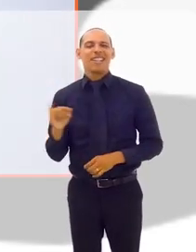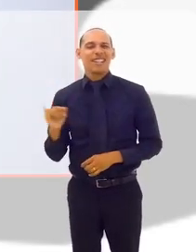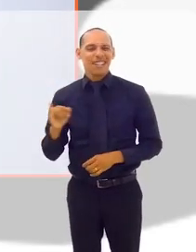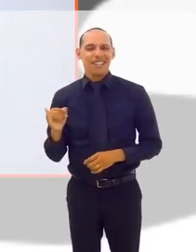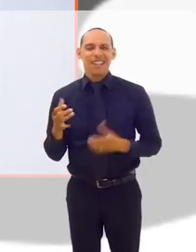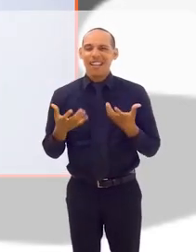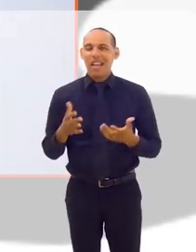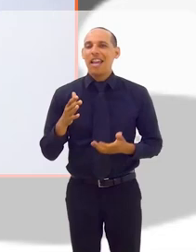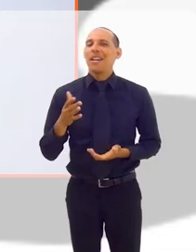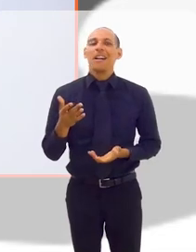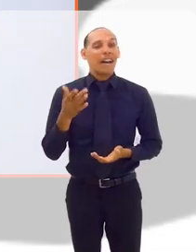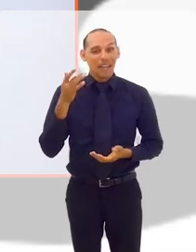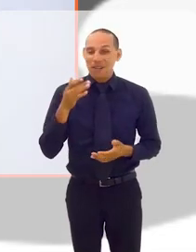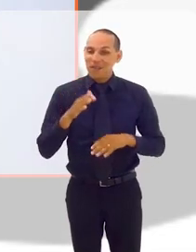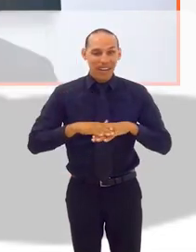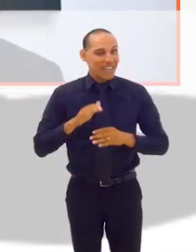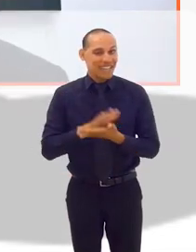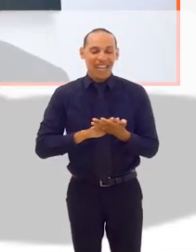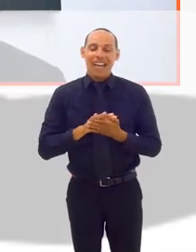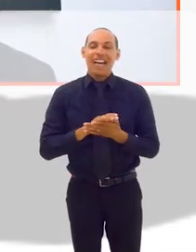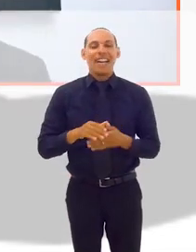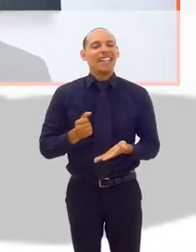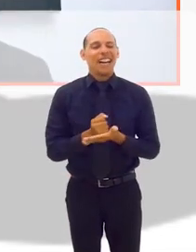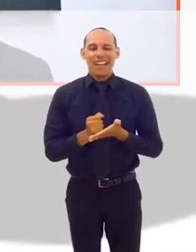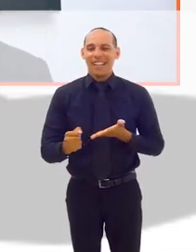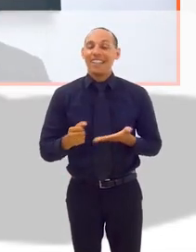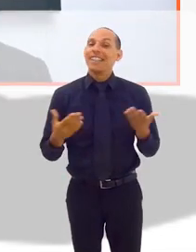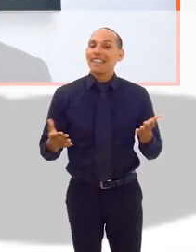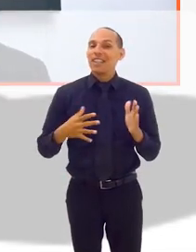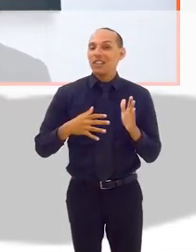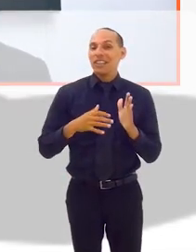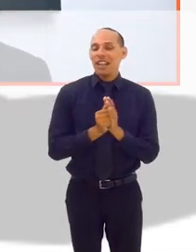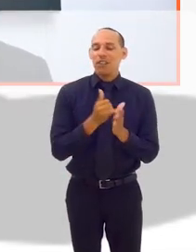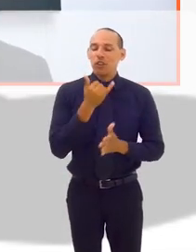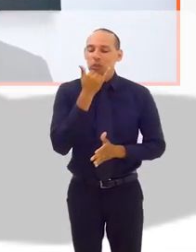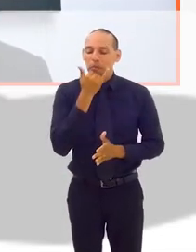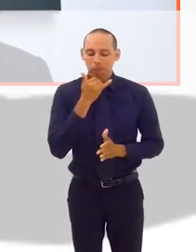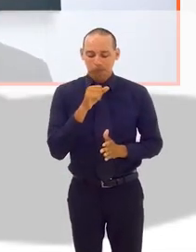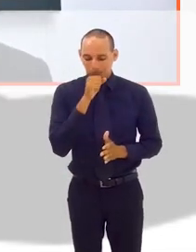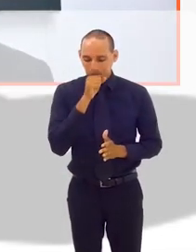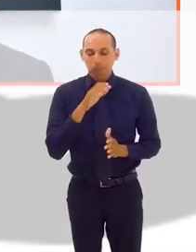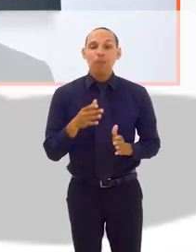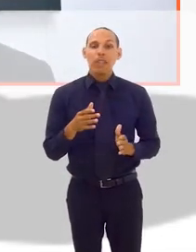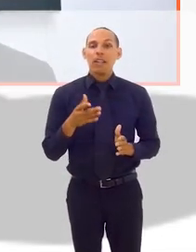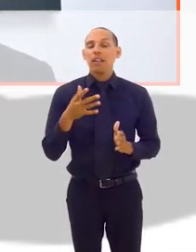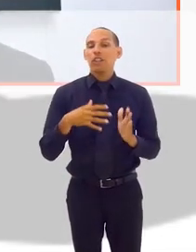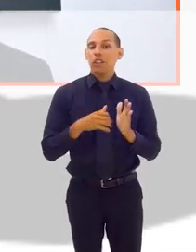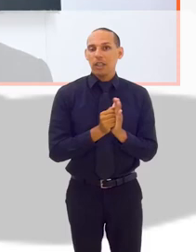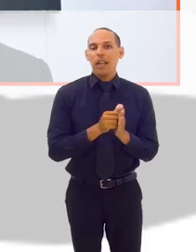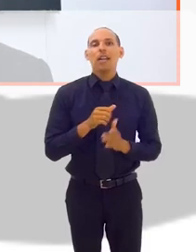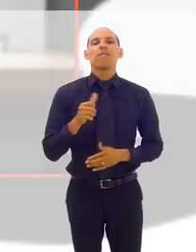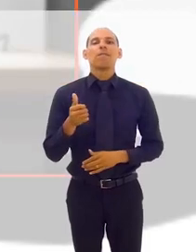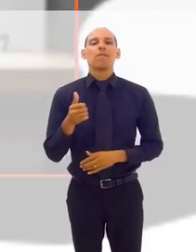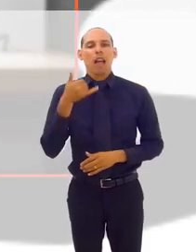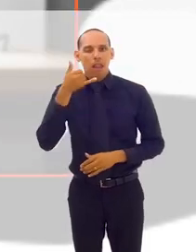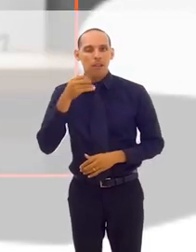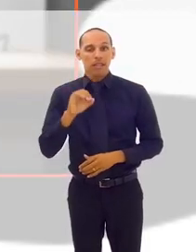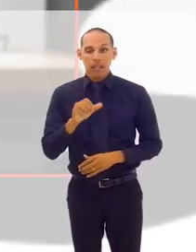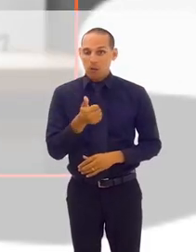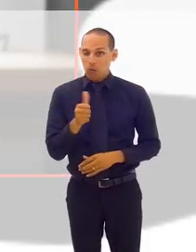está lascado. Então, Érico, para se inscrever, perdão, nesse curso, o